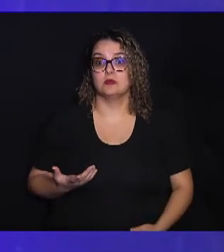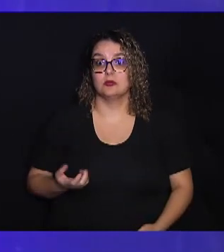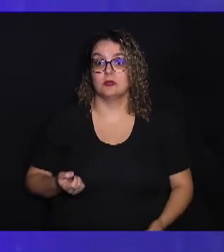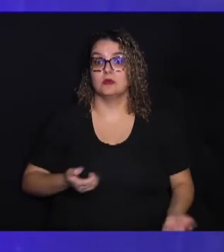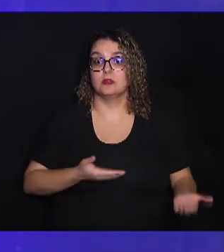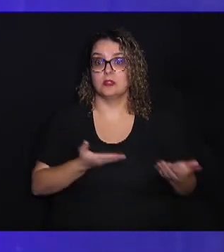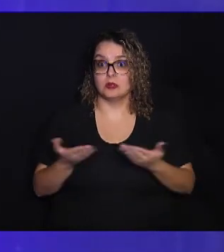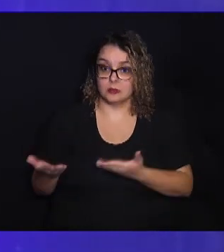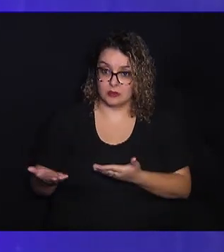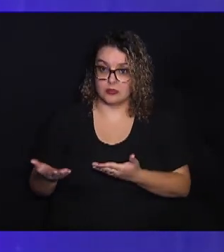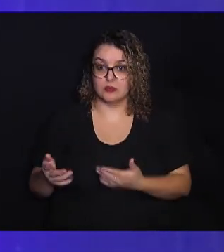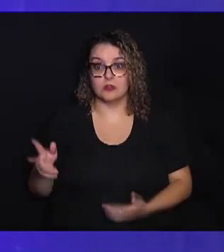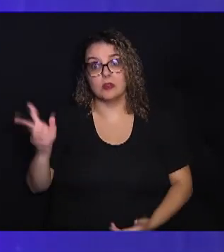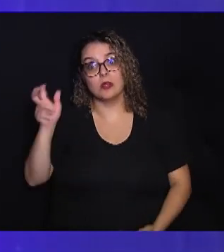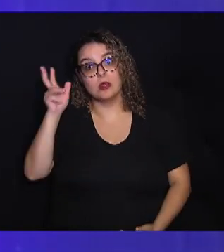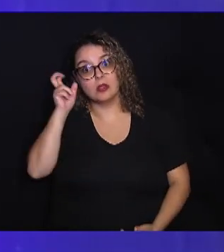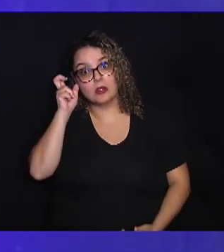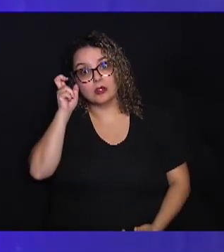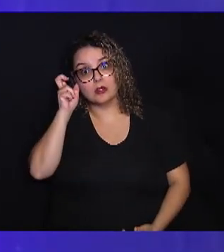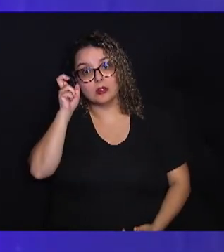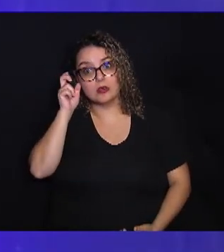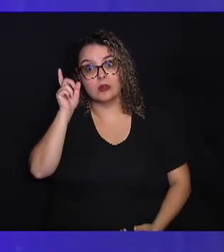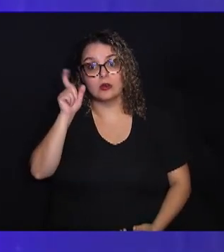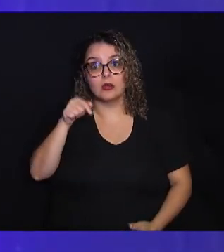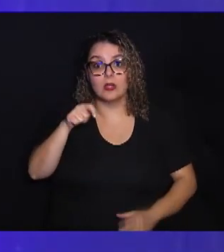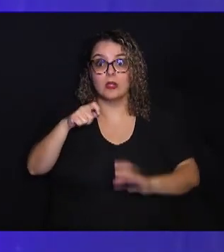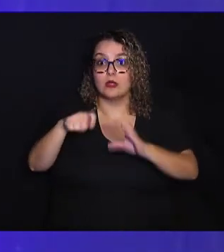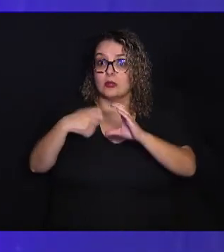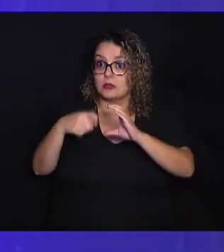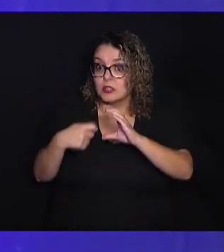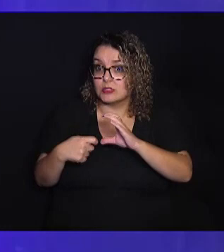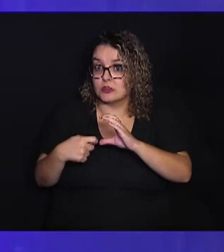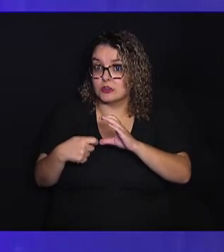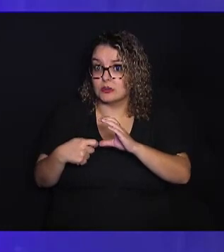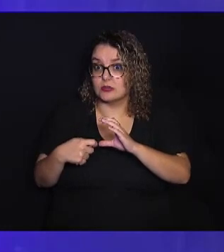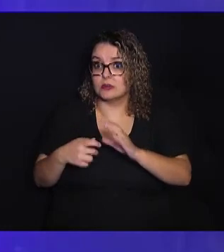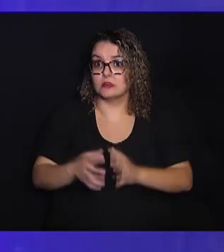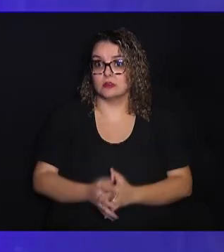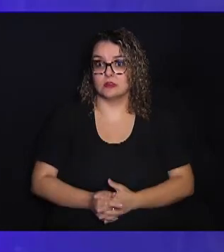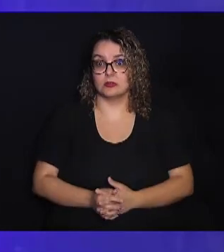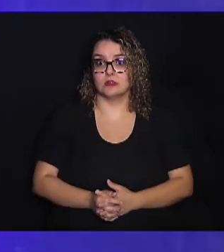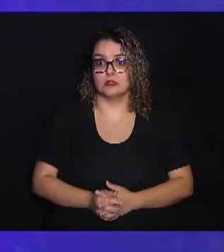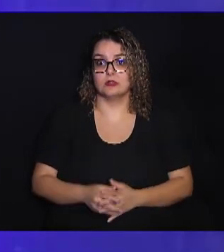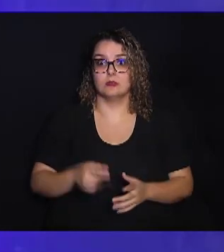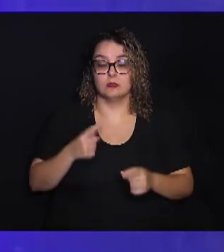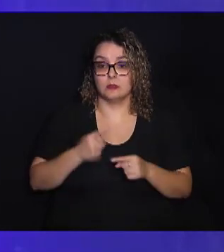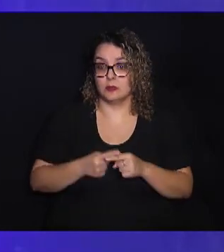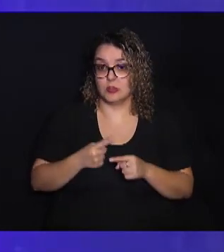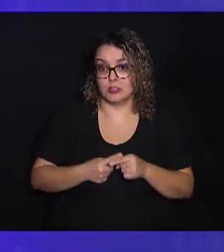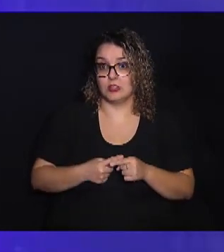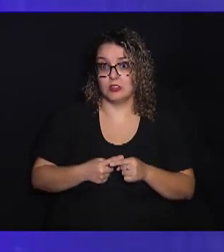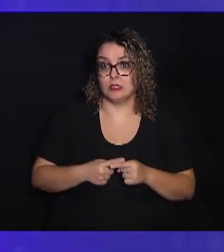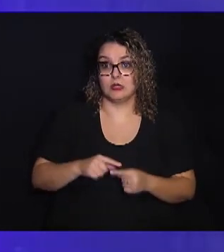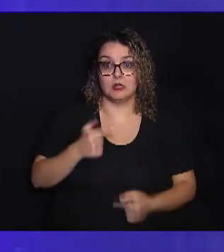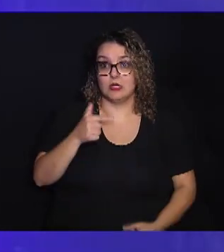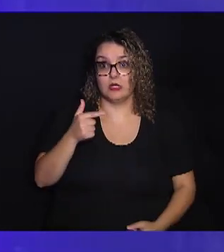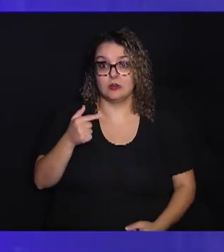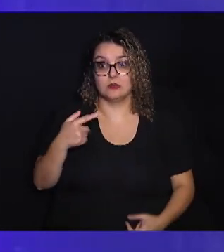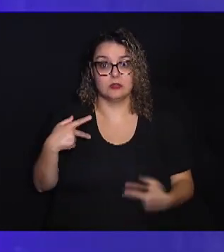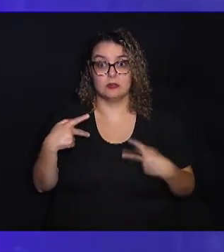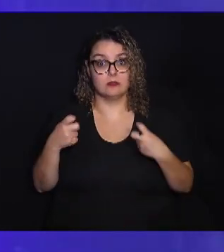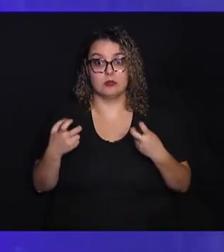que ele estava ouvindo era um vídeo. E porque, assim, ele não tinha se dado